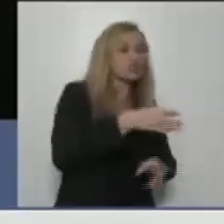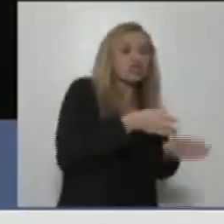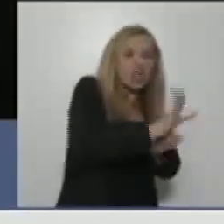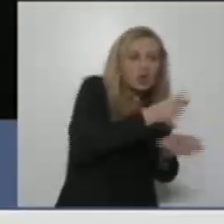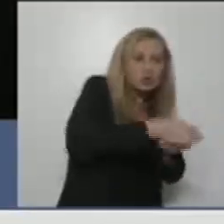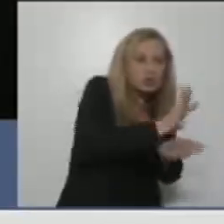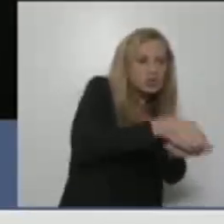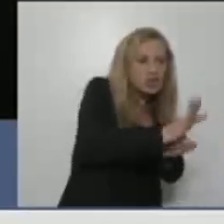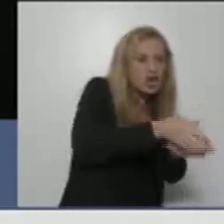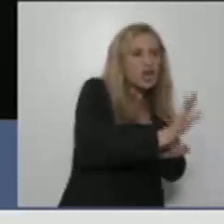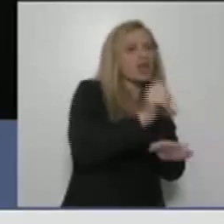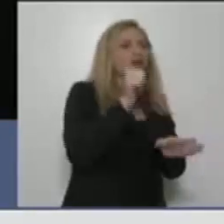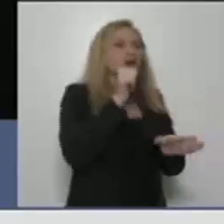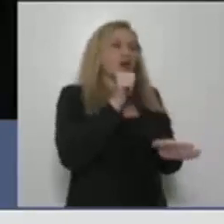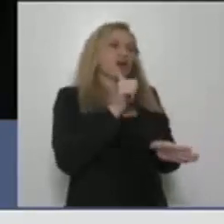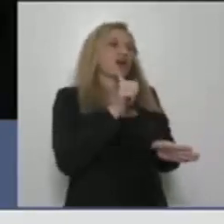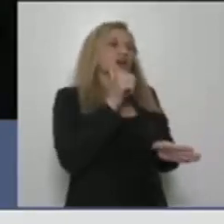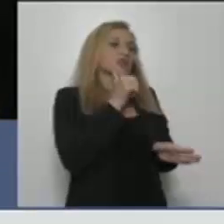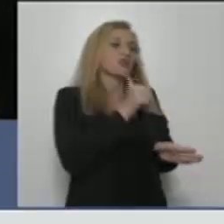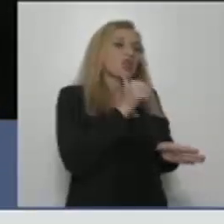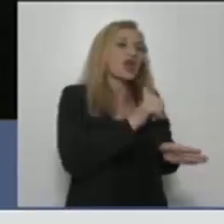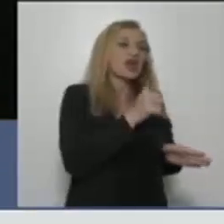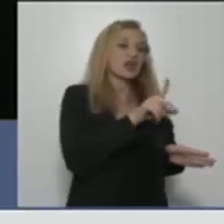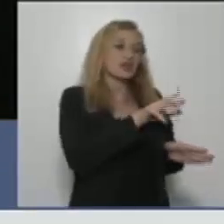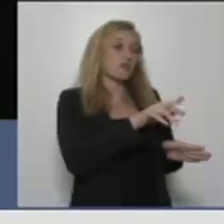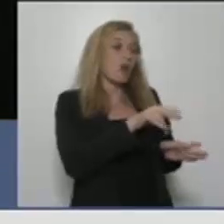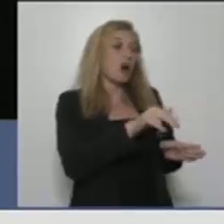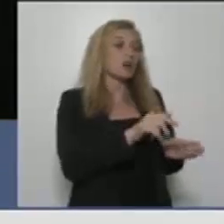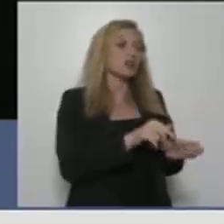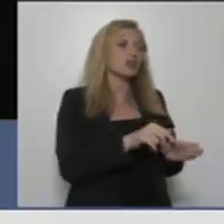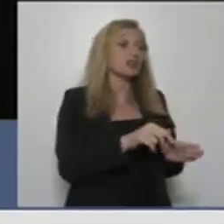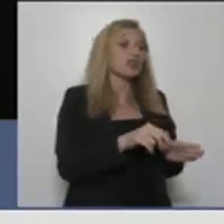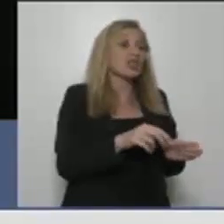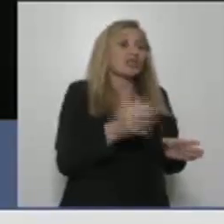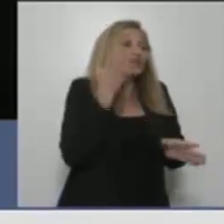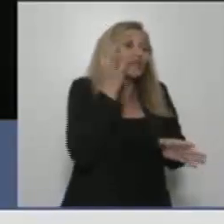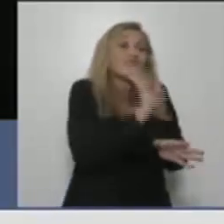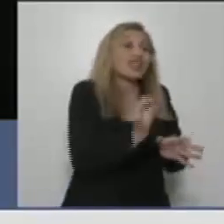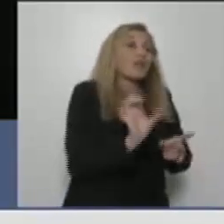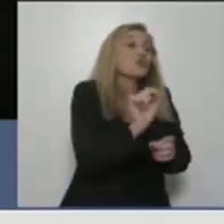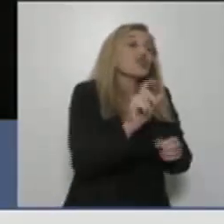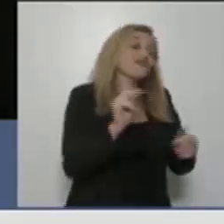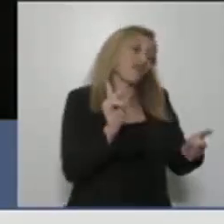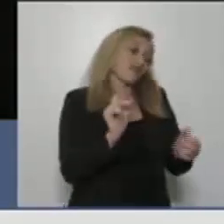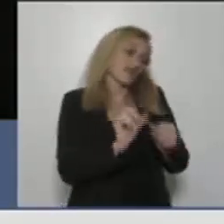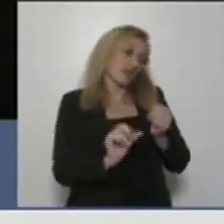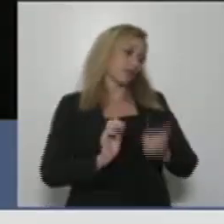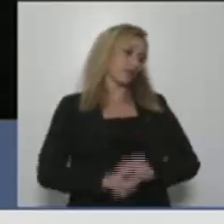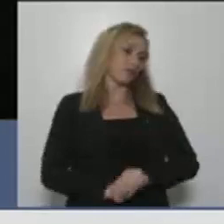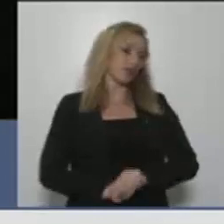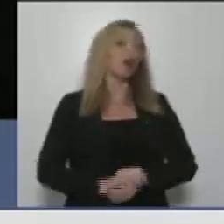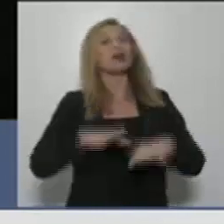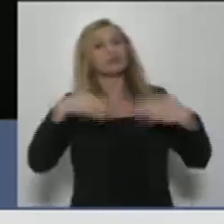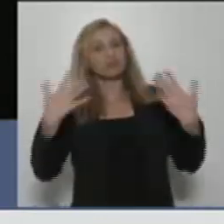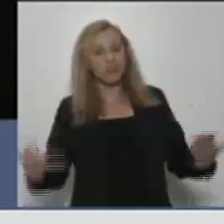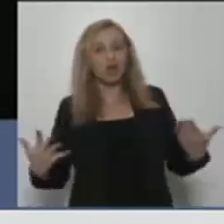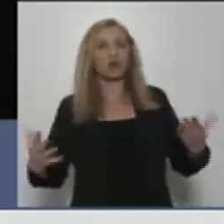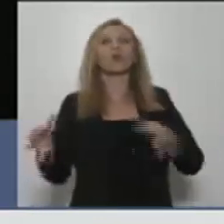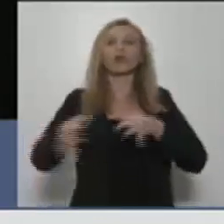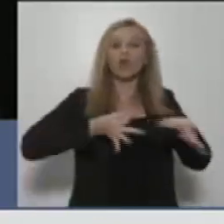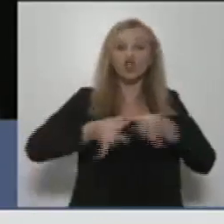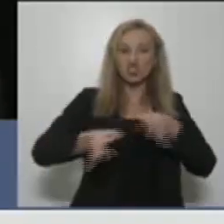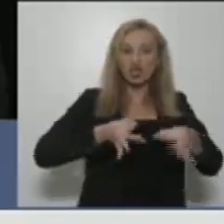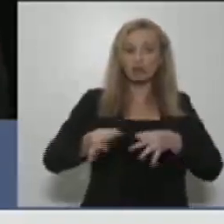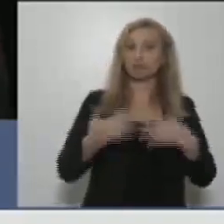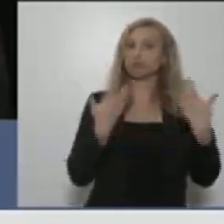as companheiras, que ficam muitas das vezes sem saber o que fazer. Então, um projeto